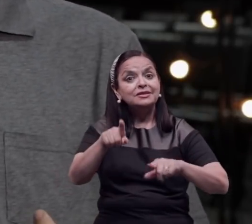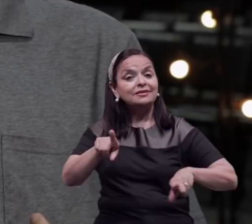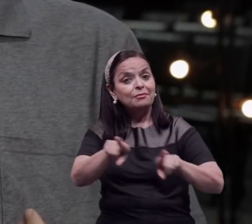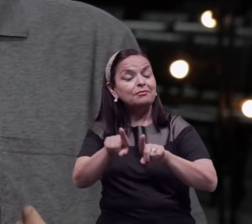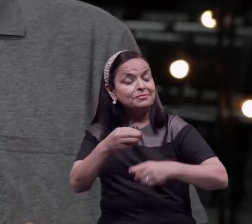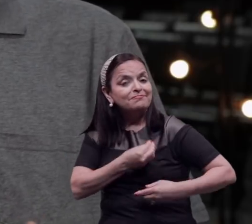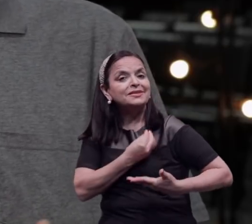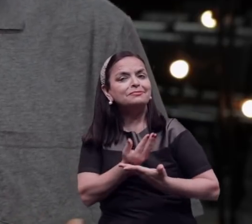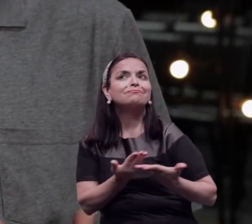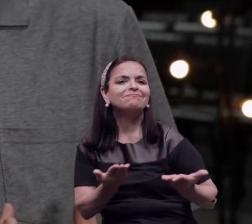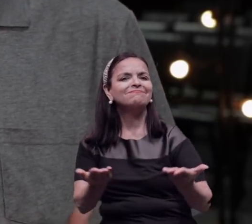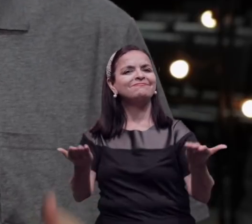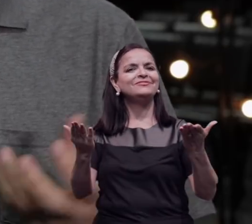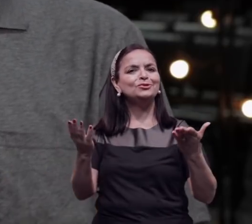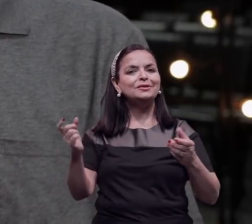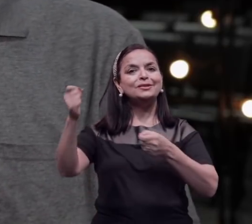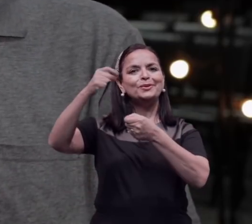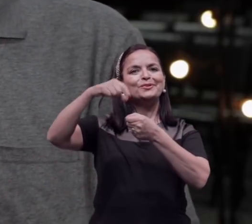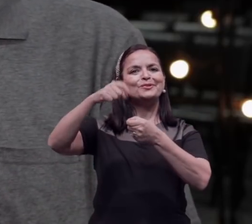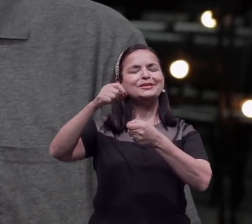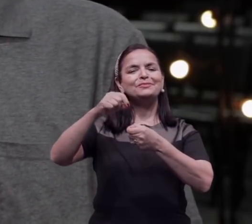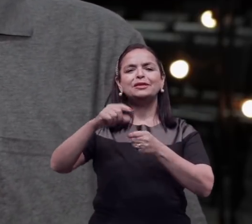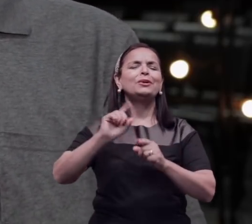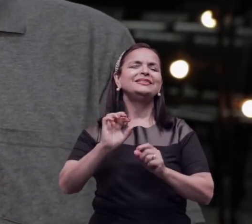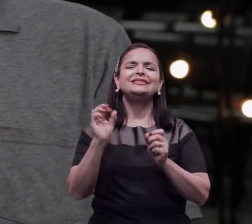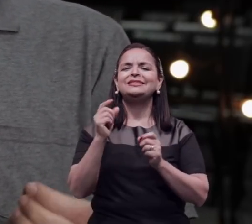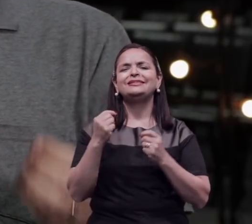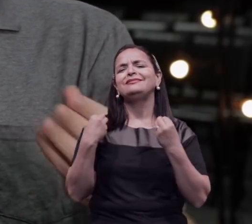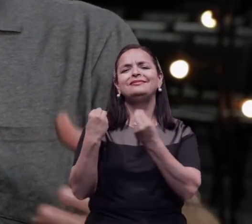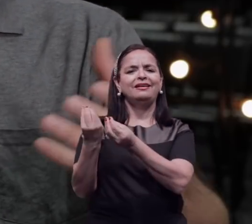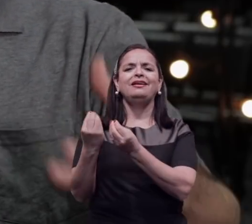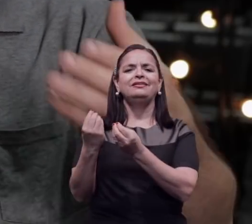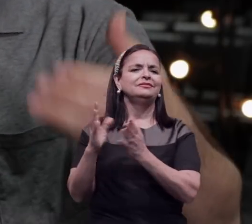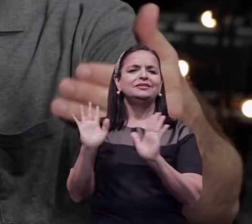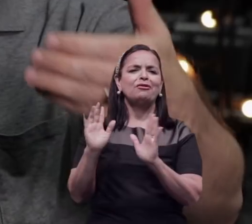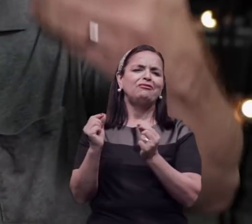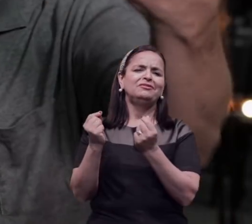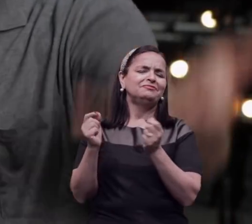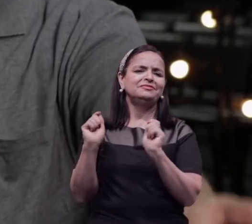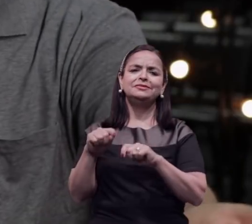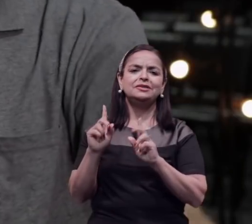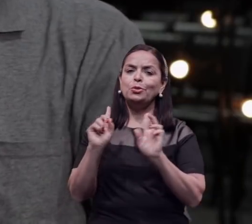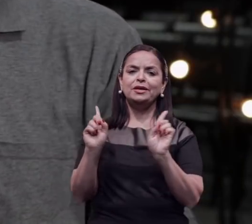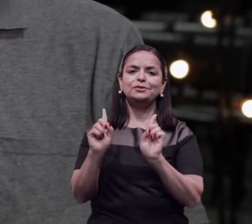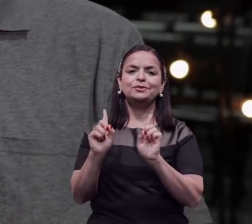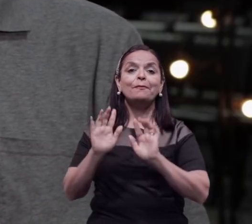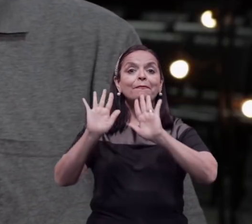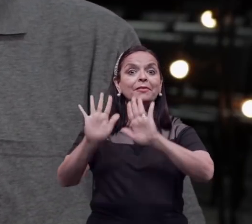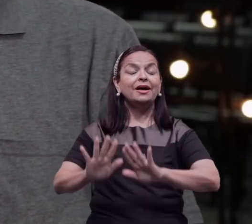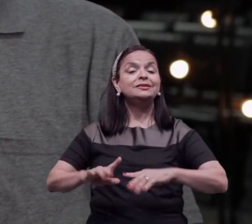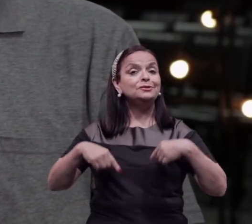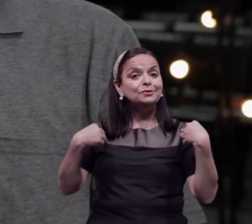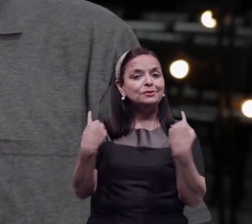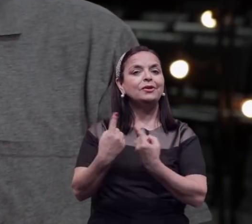desejando isso. Então, a nossa contribuição é mais do que somente dar um valor